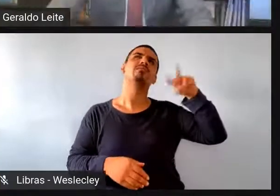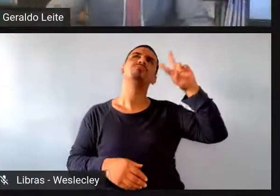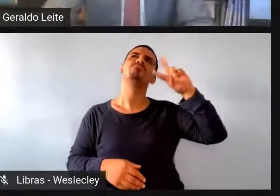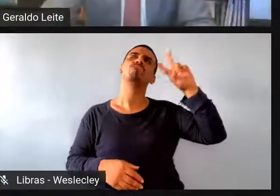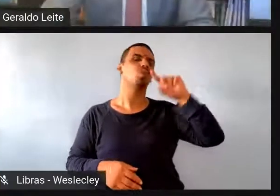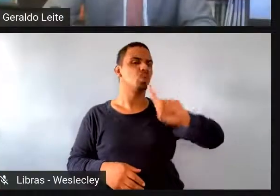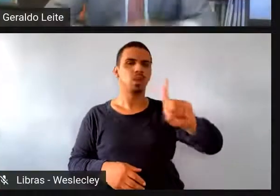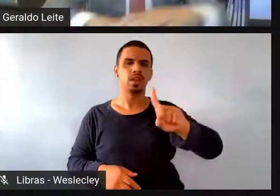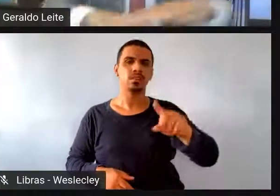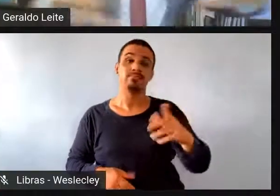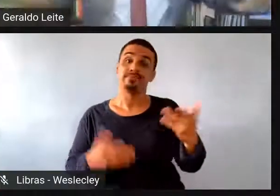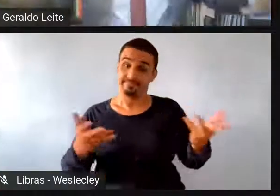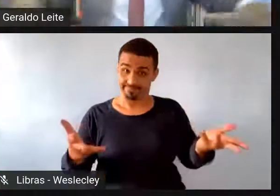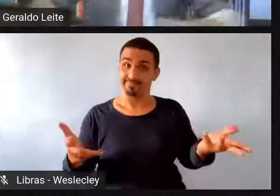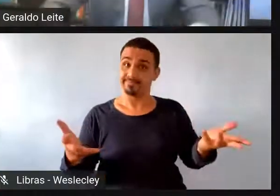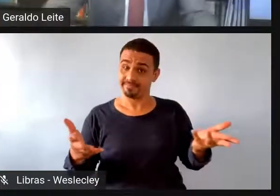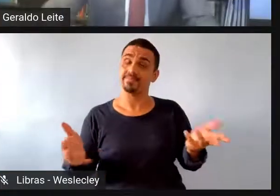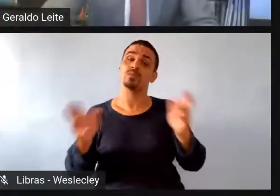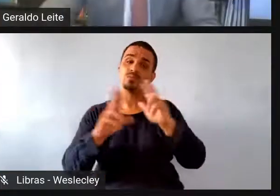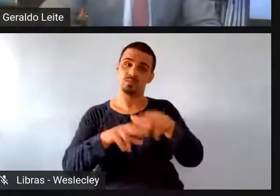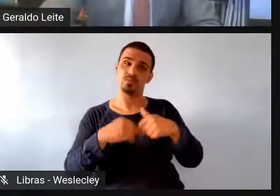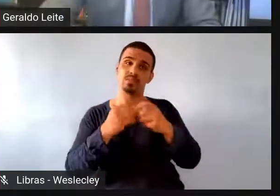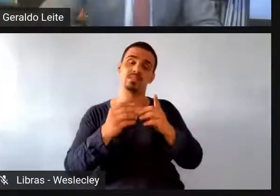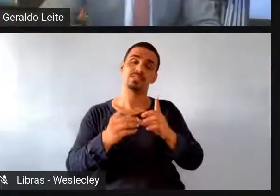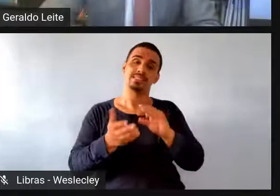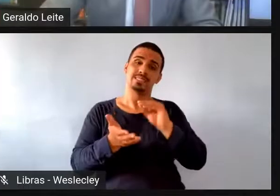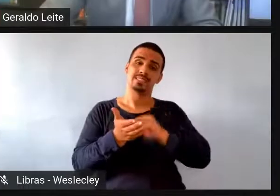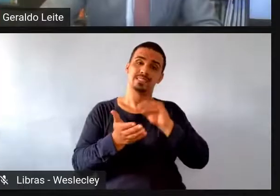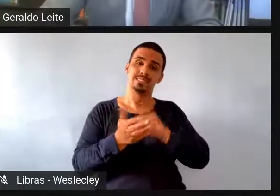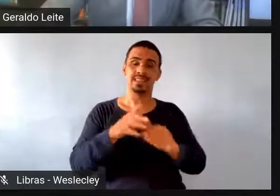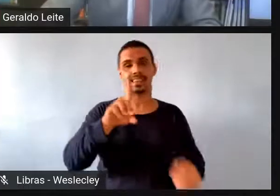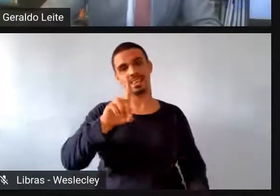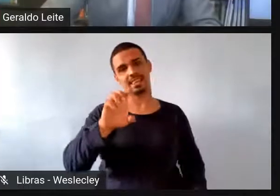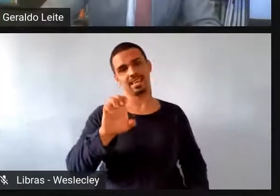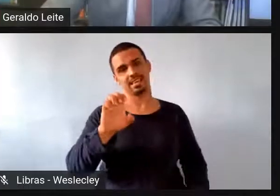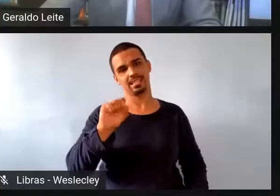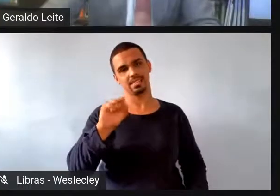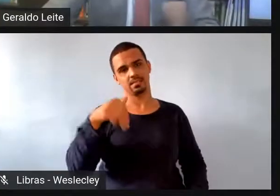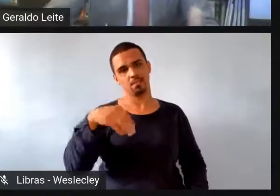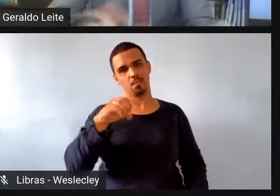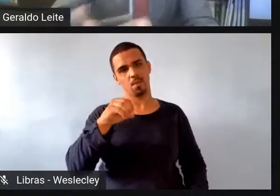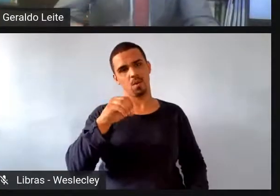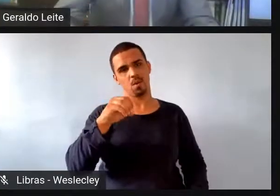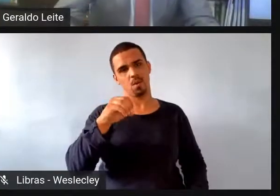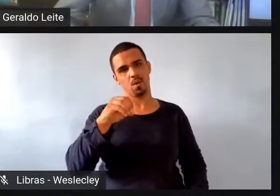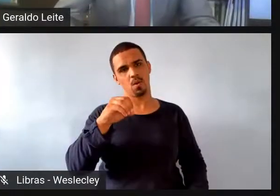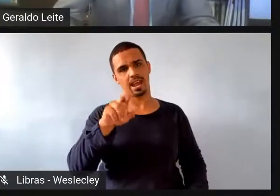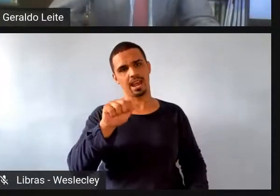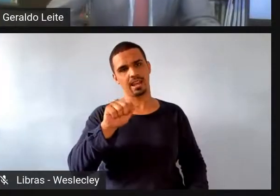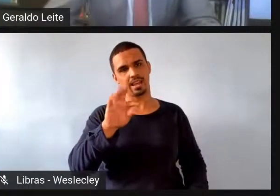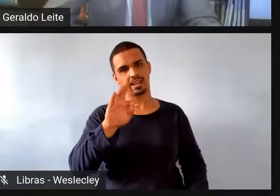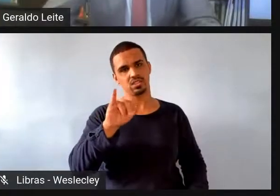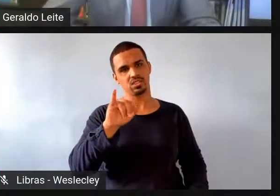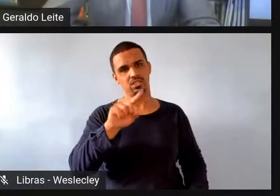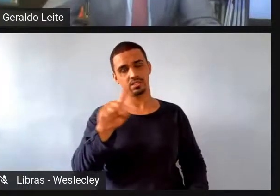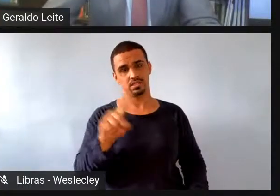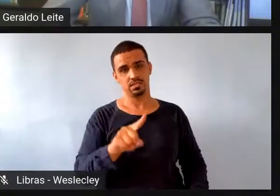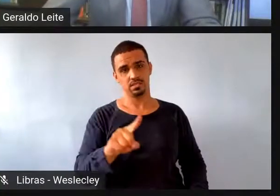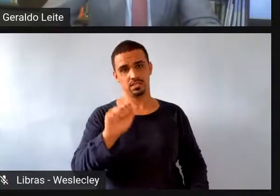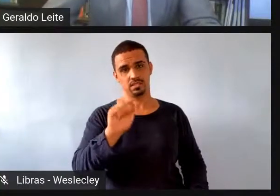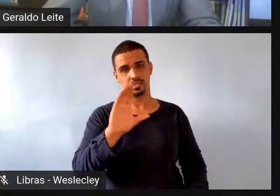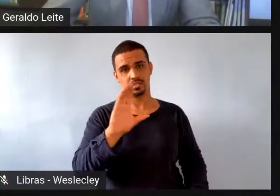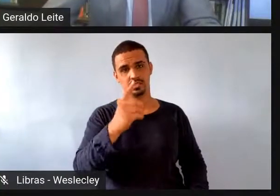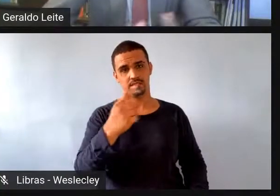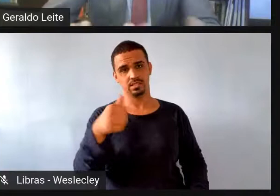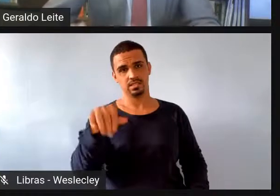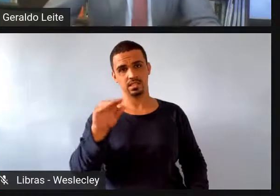até essa democratização e uma horizontalização aí das fontes de financiamento melhore esse nível até de conexão